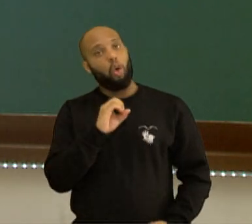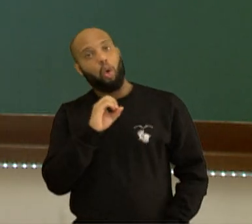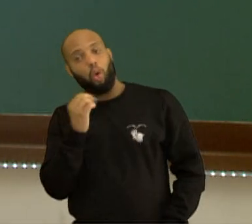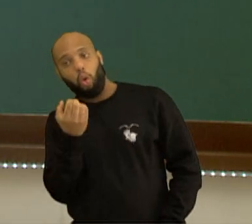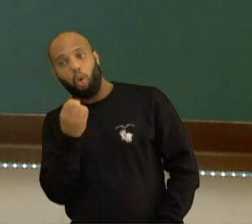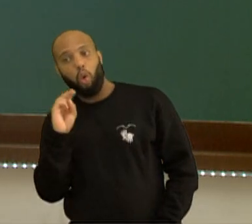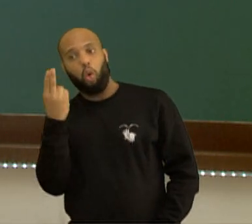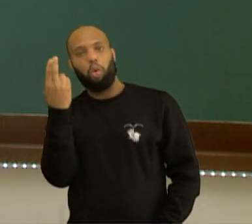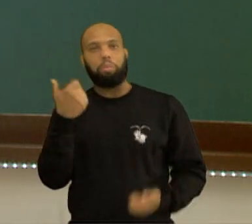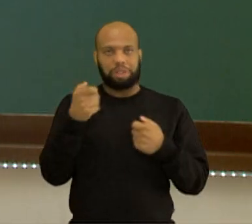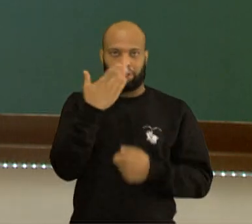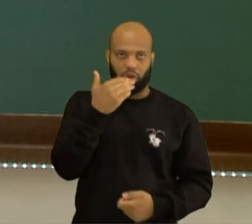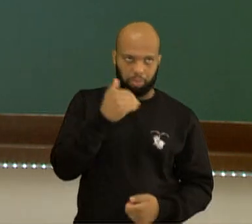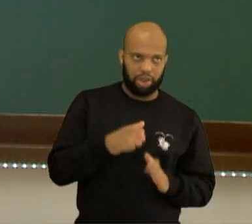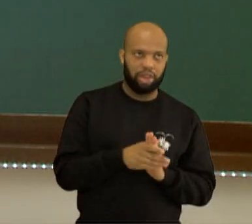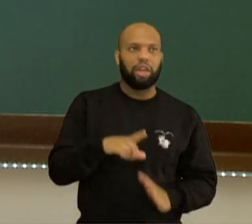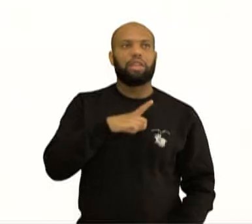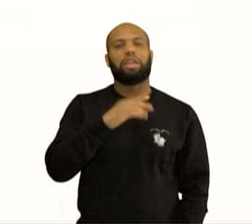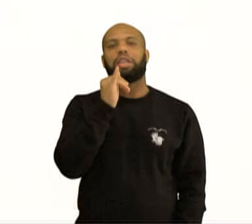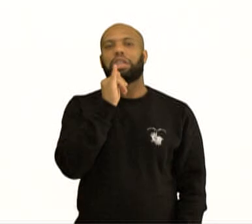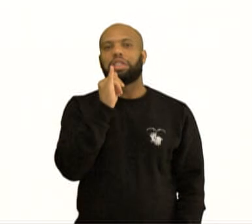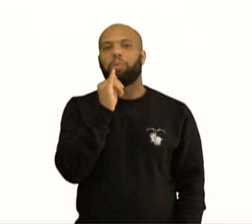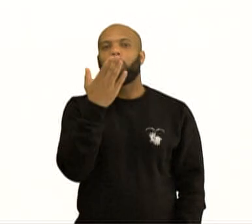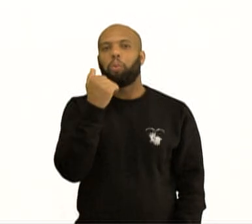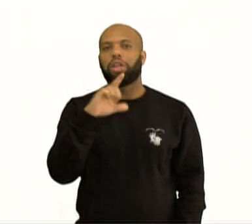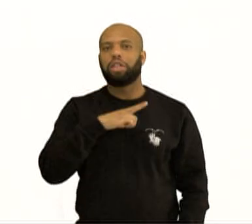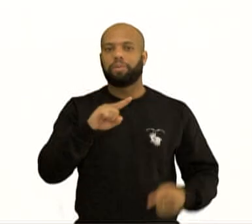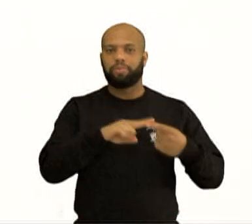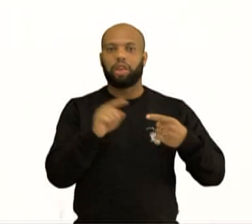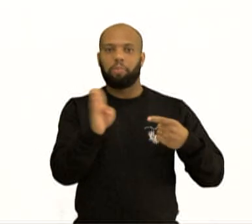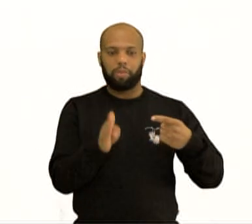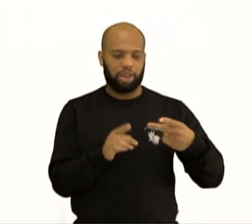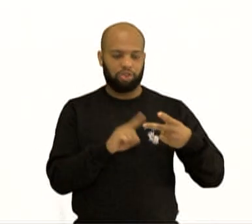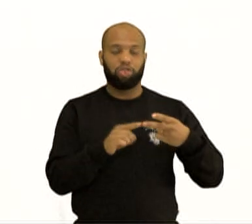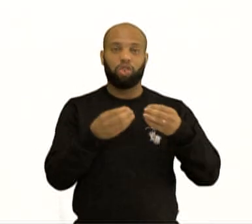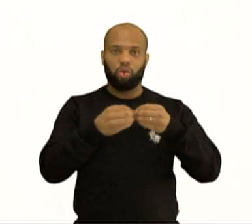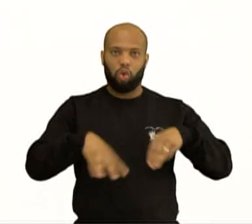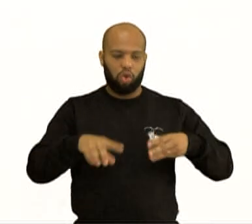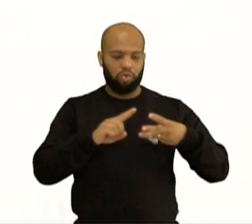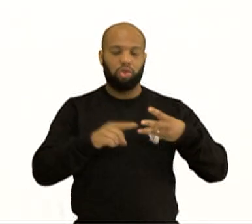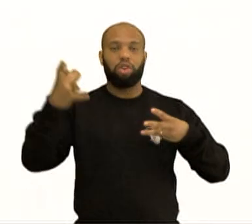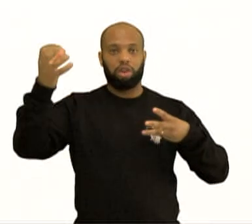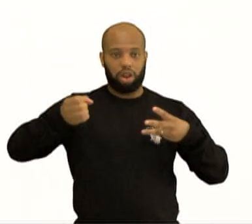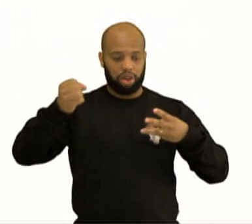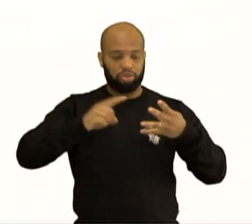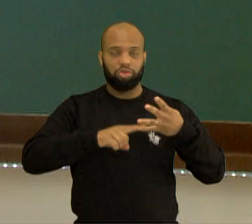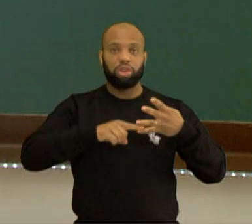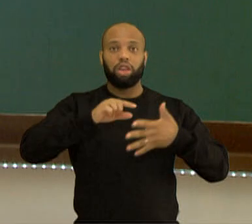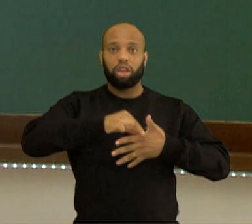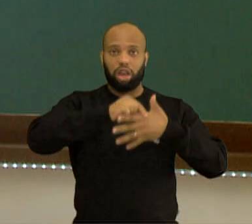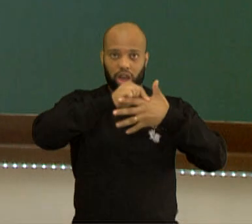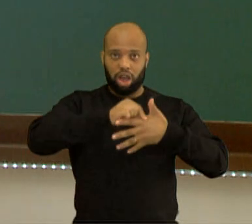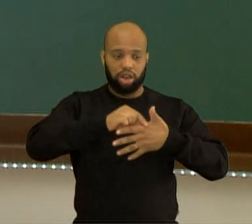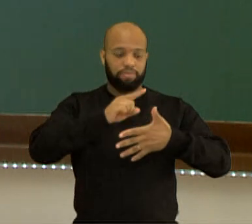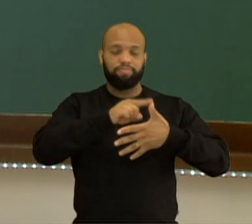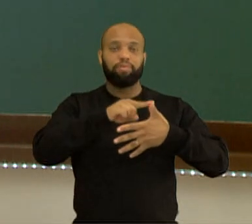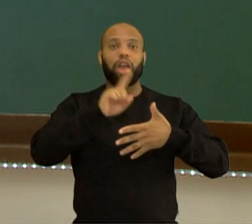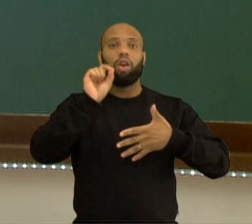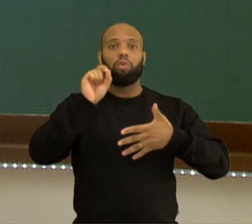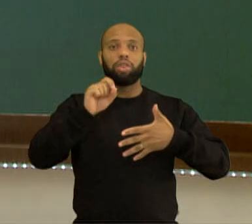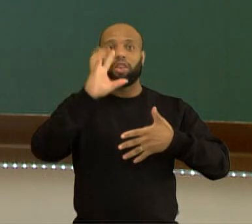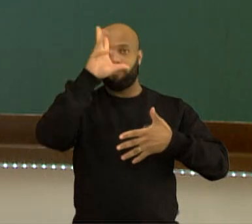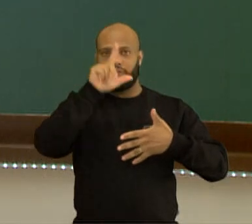Alguns exemplos de alimentos que são ricos em proteínas: os peixes, o ovo, o leite, a carne, o frango, entre